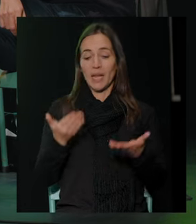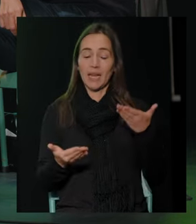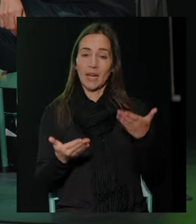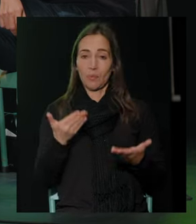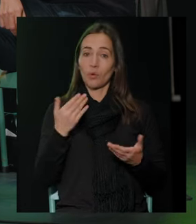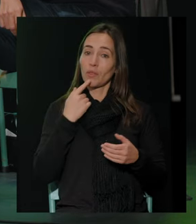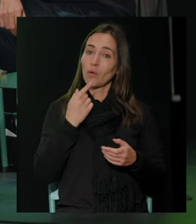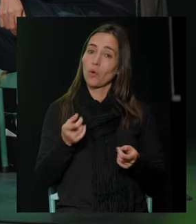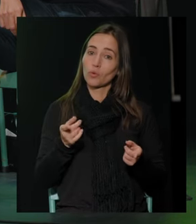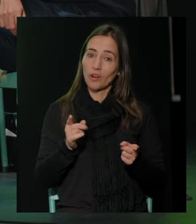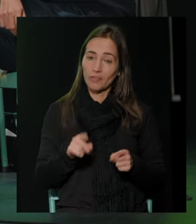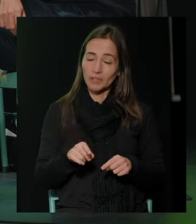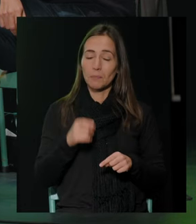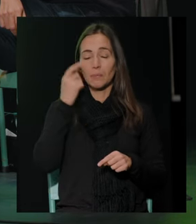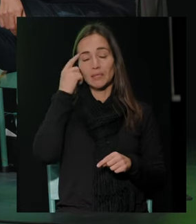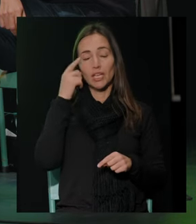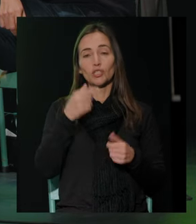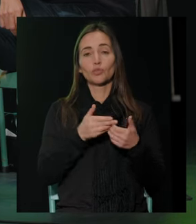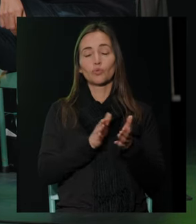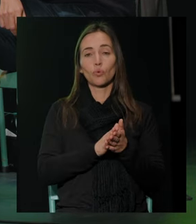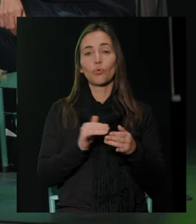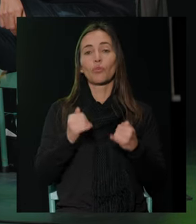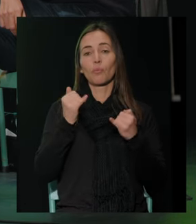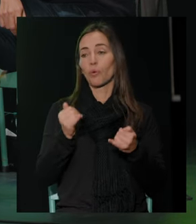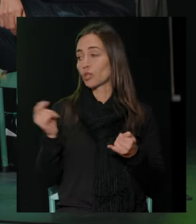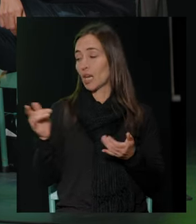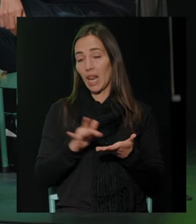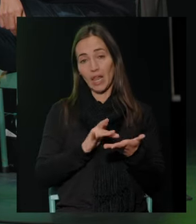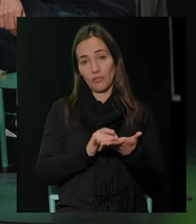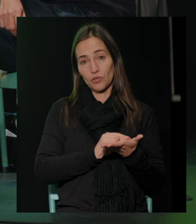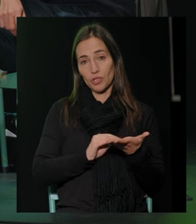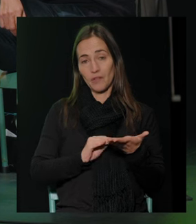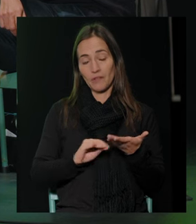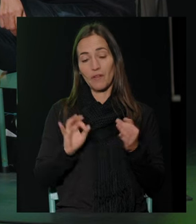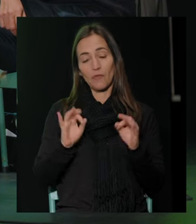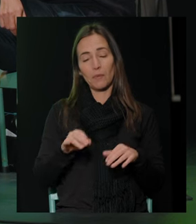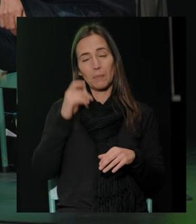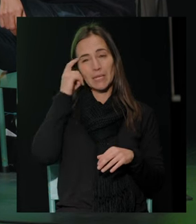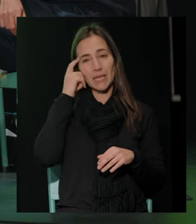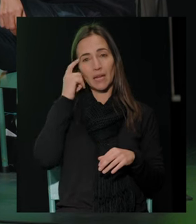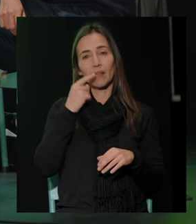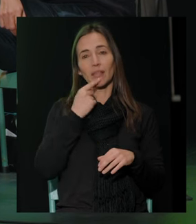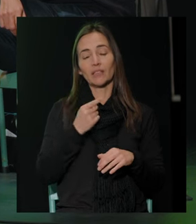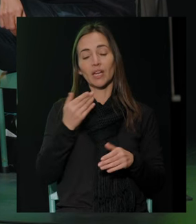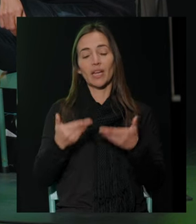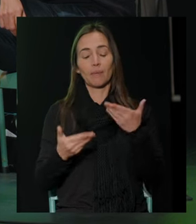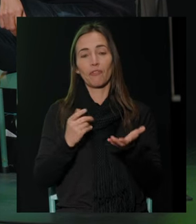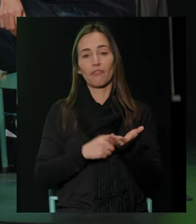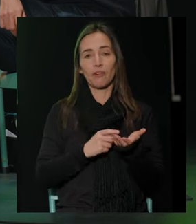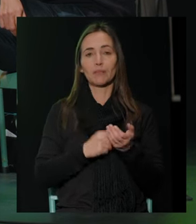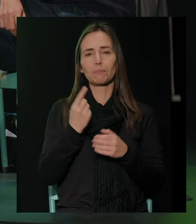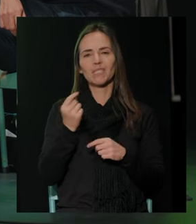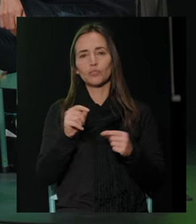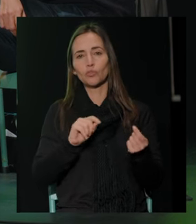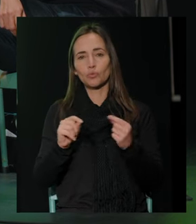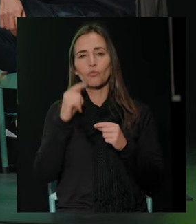e repito, eu pensei tudo isto após a escrita do livro, mas acho que é neste equilíbrio, na falta deste equilíbrio, que tem de se discutir aquilo que queremos para o